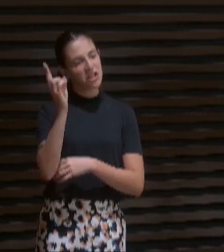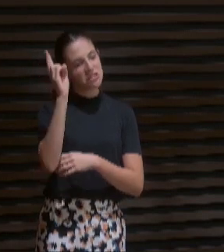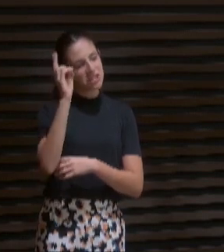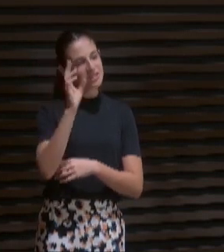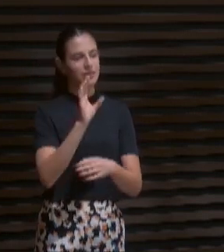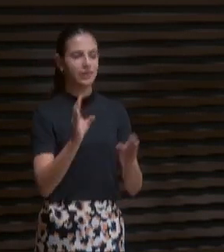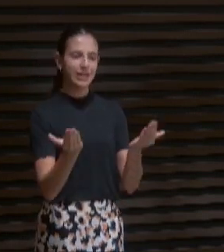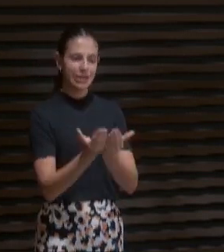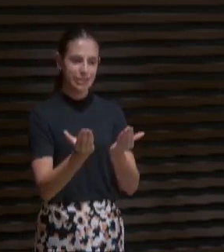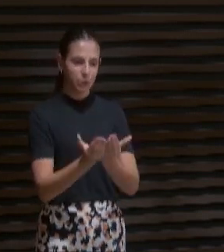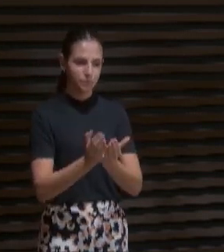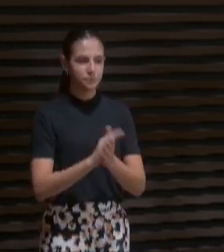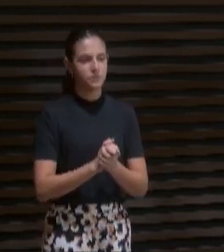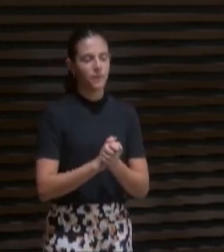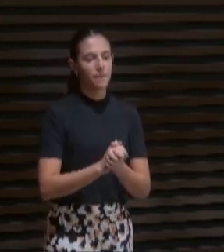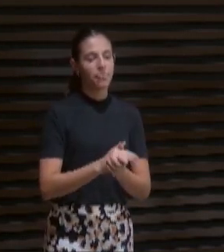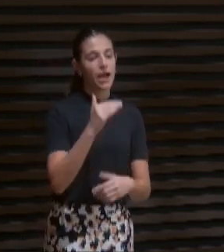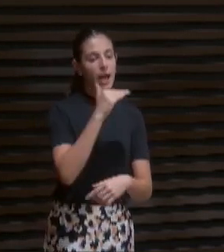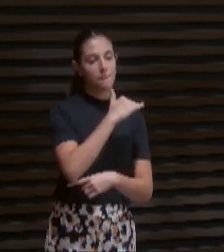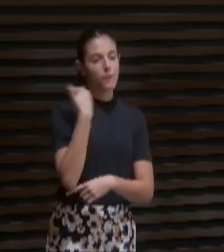A morte maior não foi